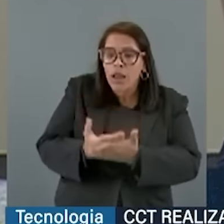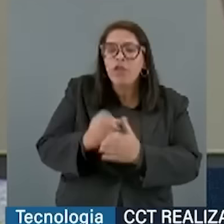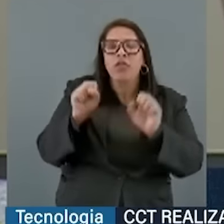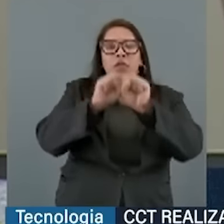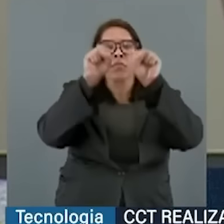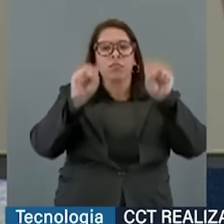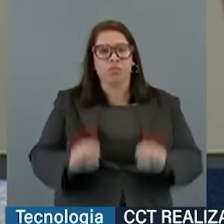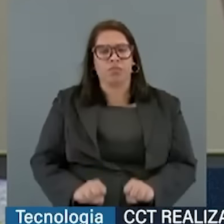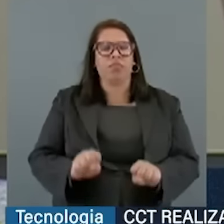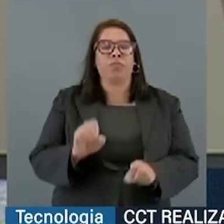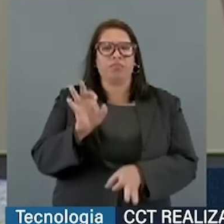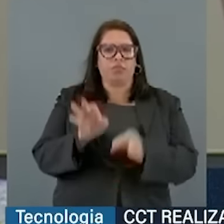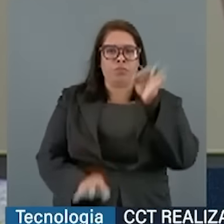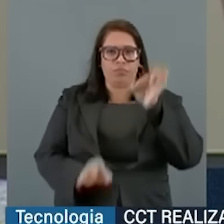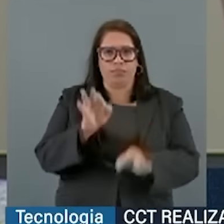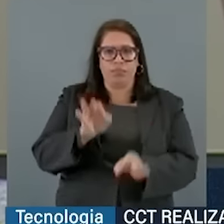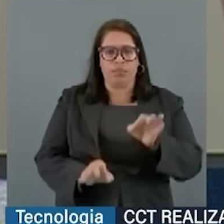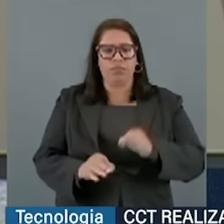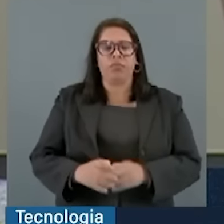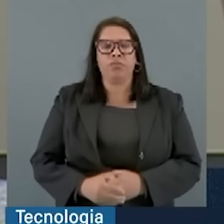justiça.